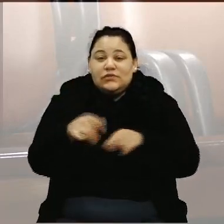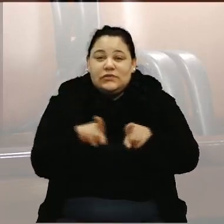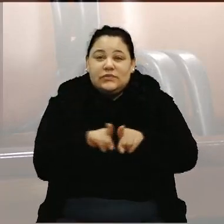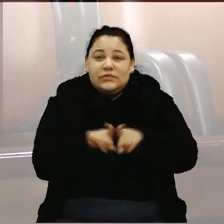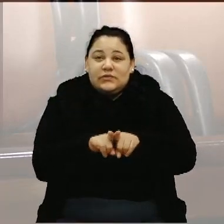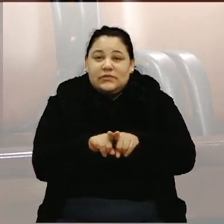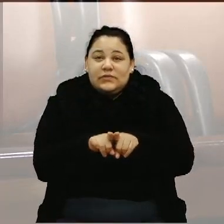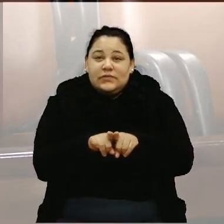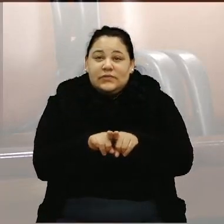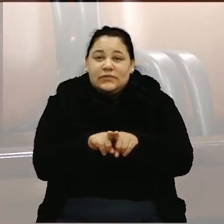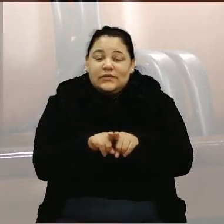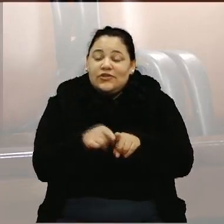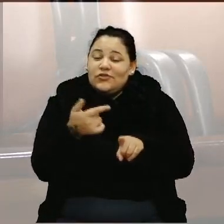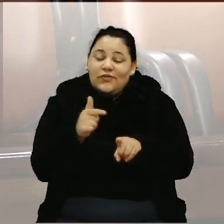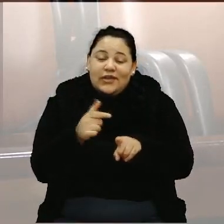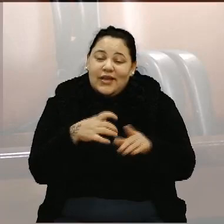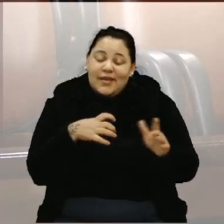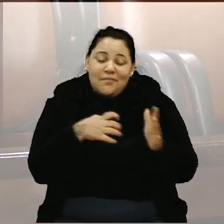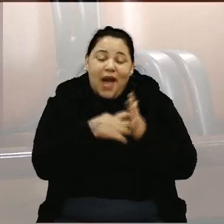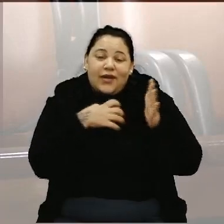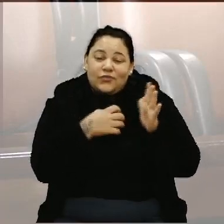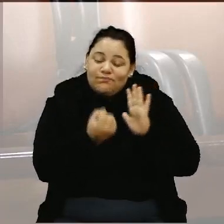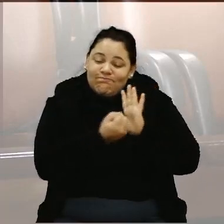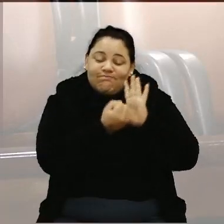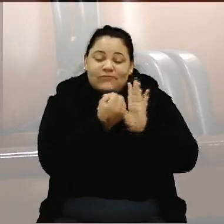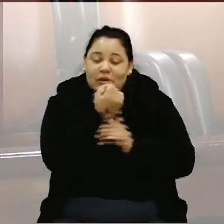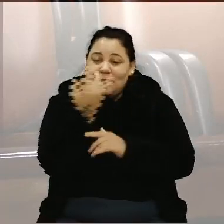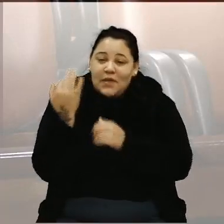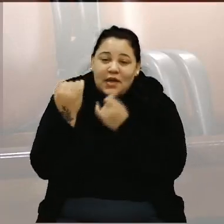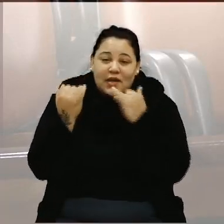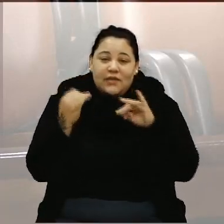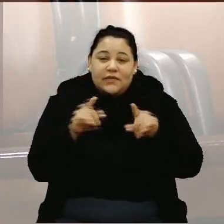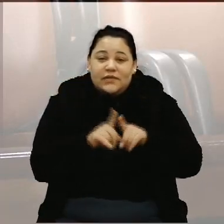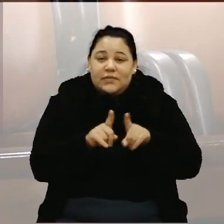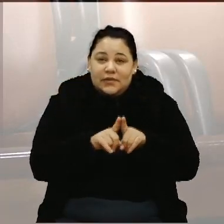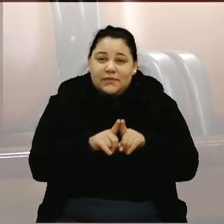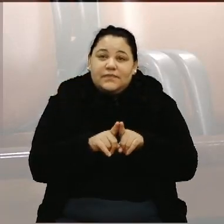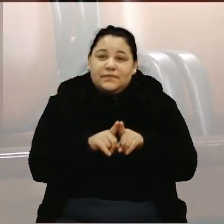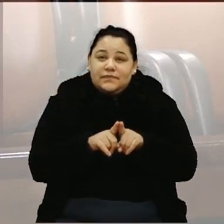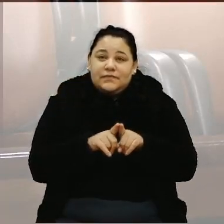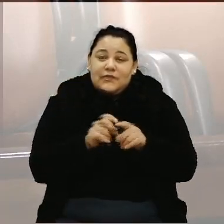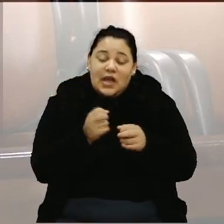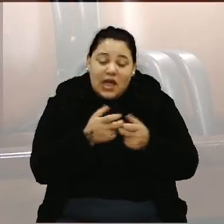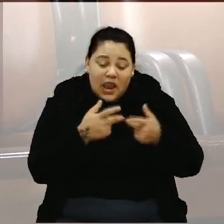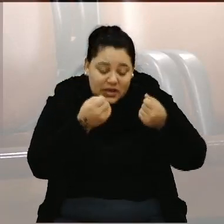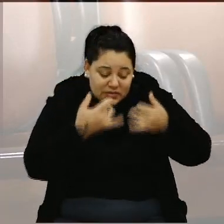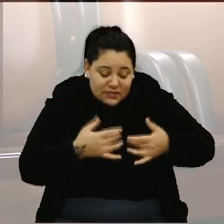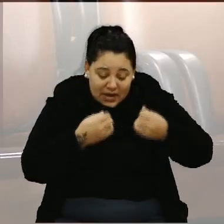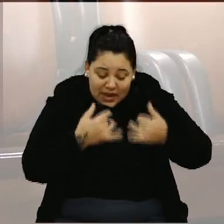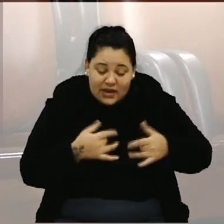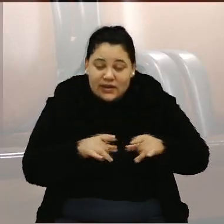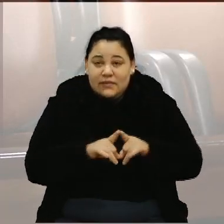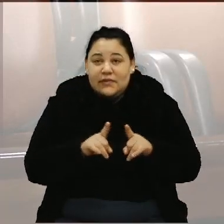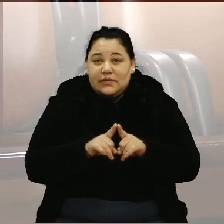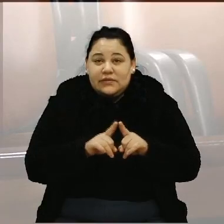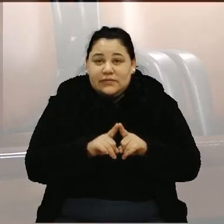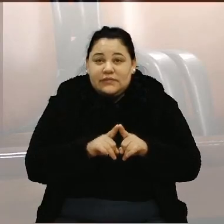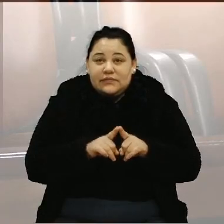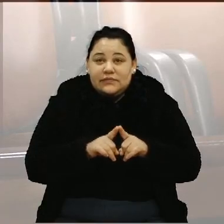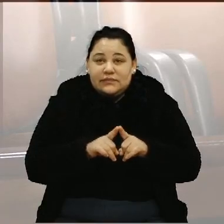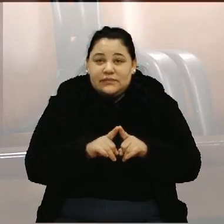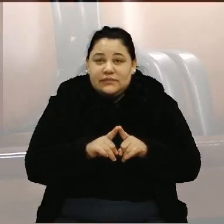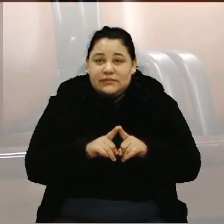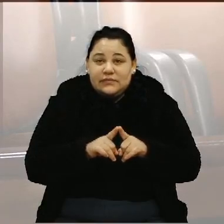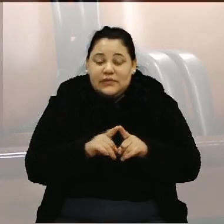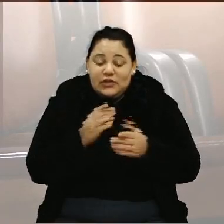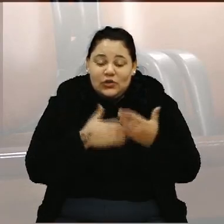tantos desastres ambientais. E talvez esse recado é o principal que o Mauro expressa nesse livro e na câmera que ele carregava do seu lado em